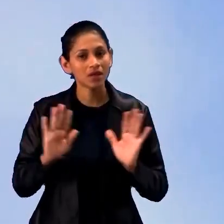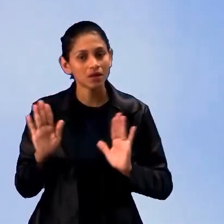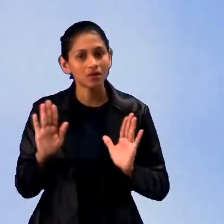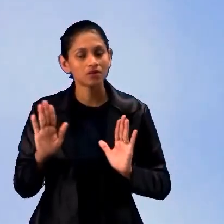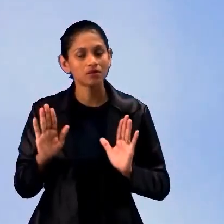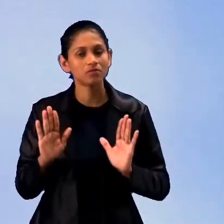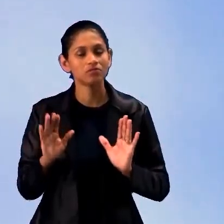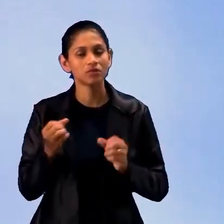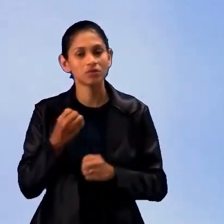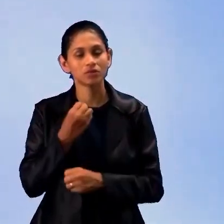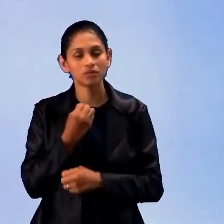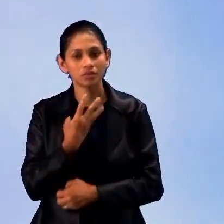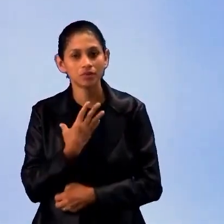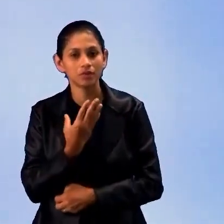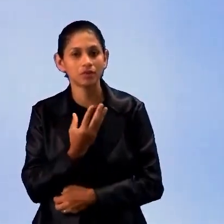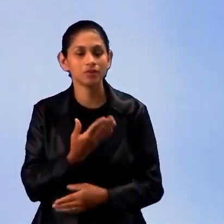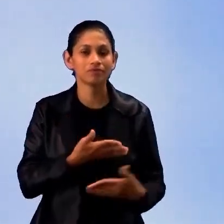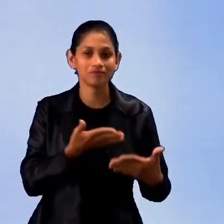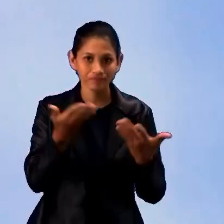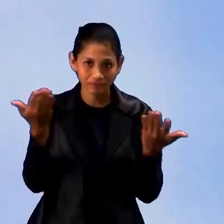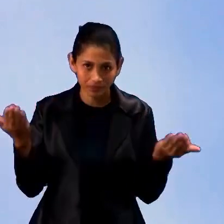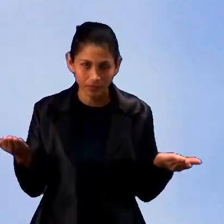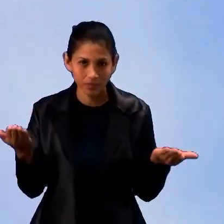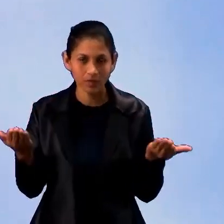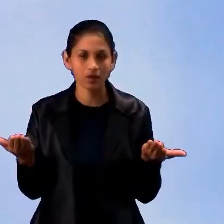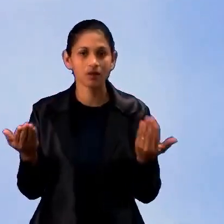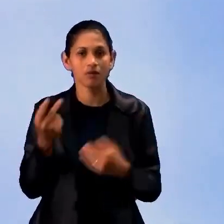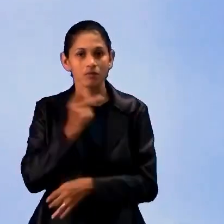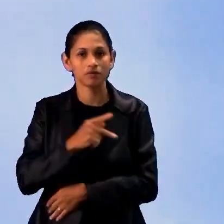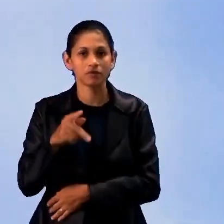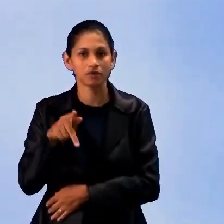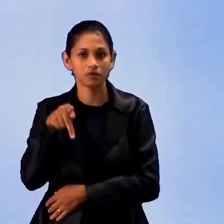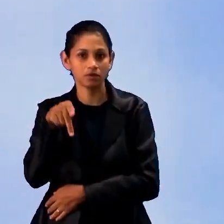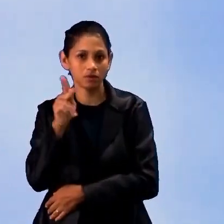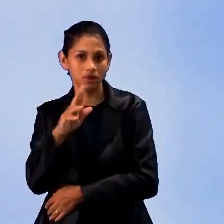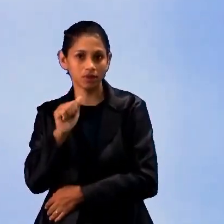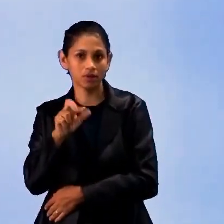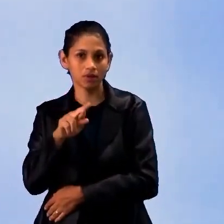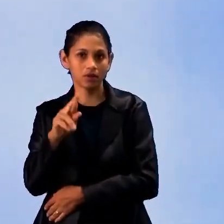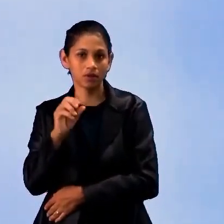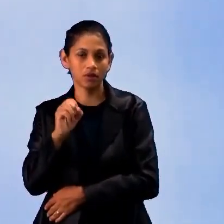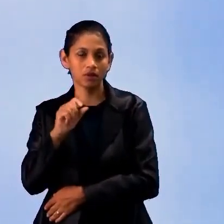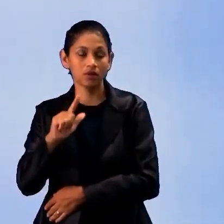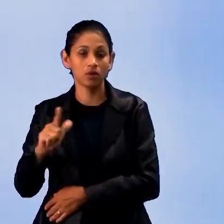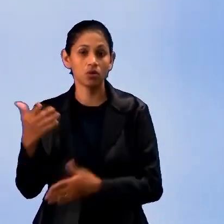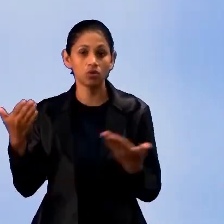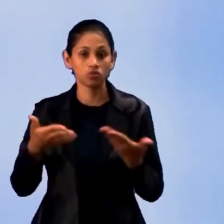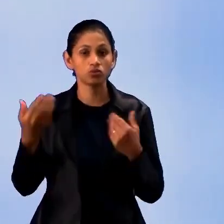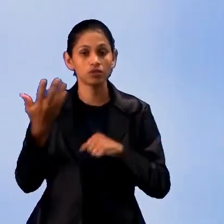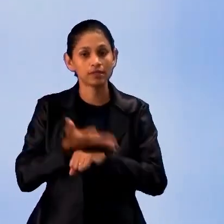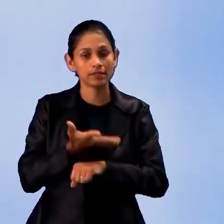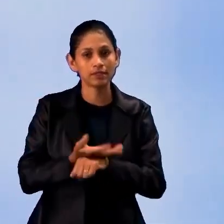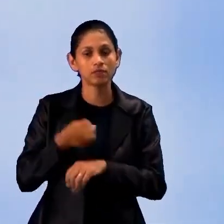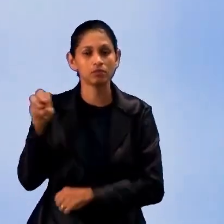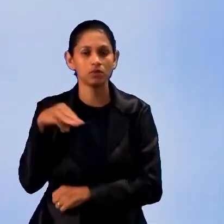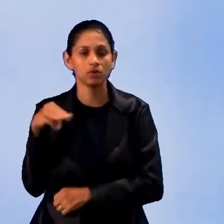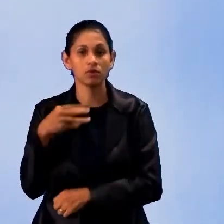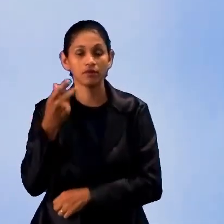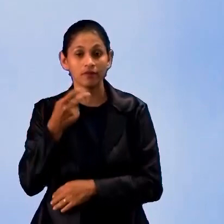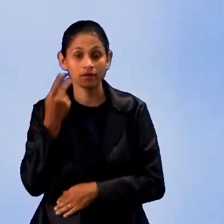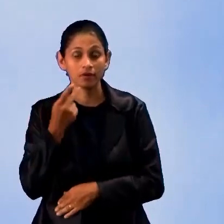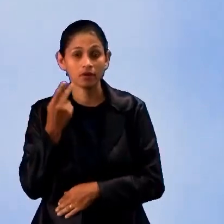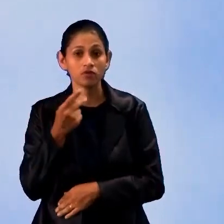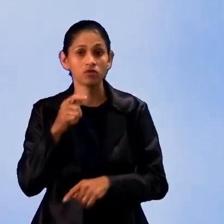Fala galerinha, tudo bem com vocês? Eu sou a professora Carol e hoje na disciplina de matemática nós vamos falar